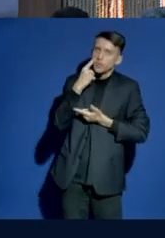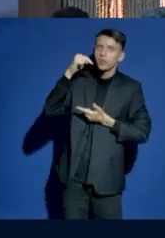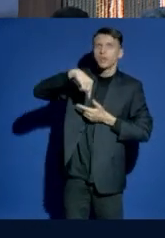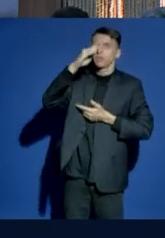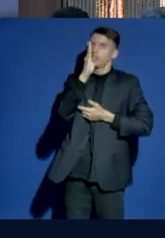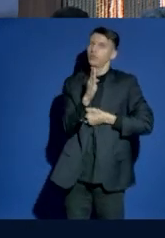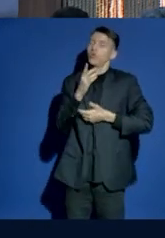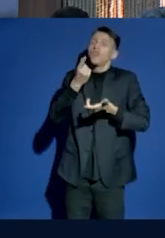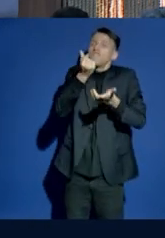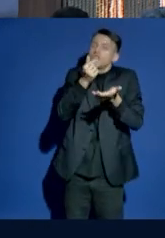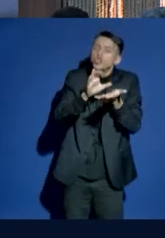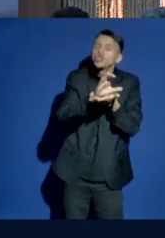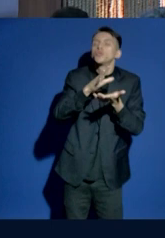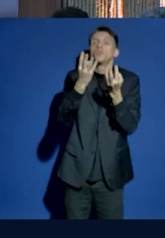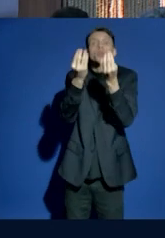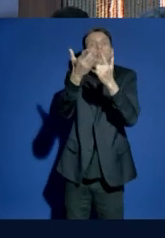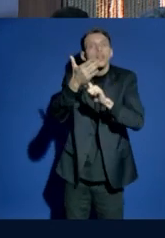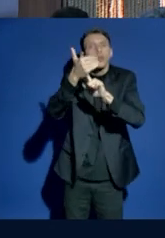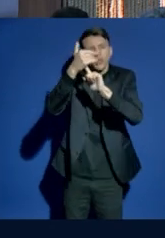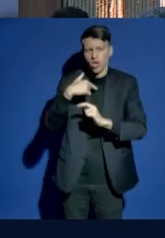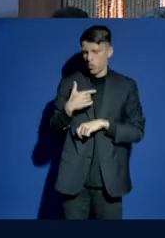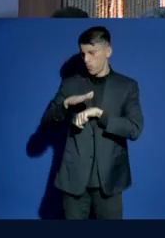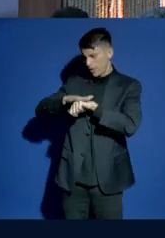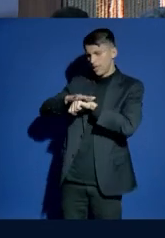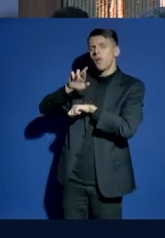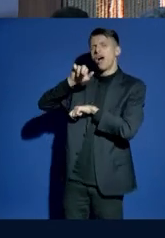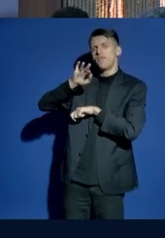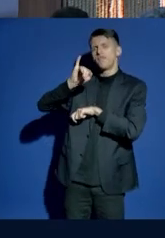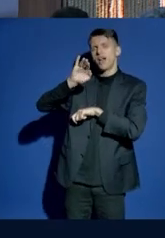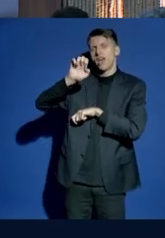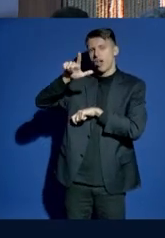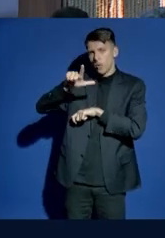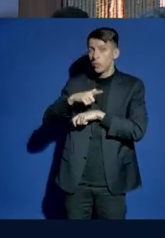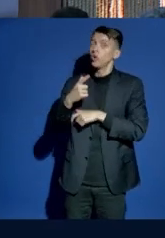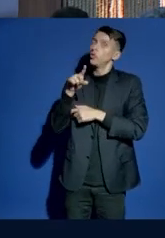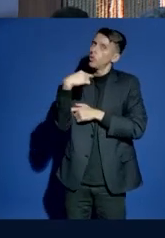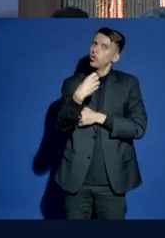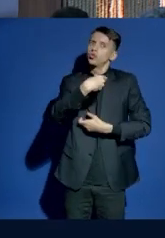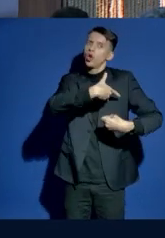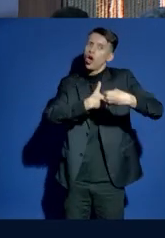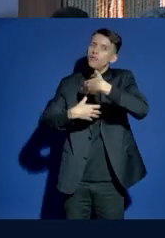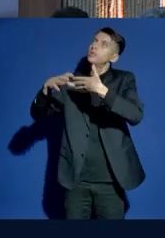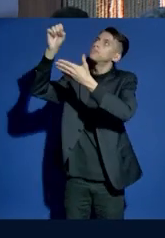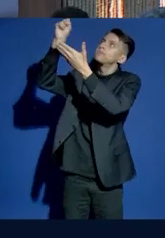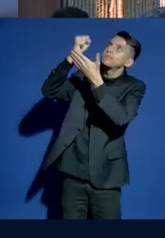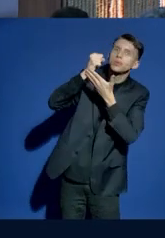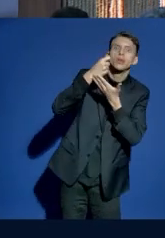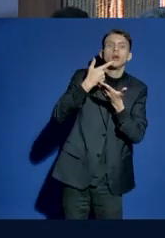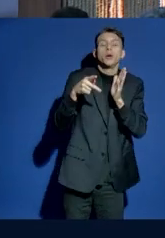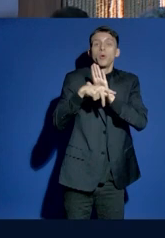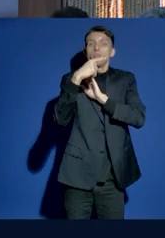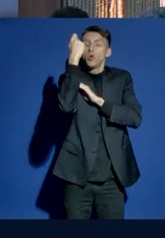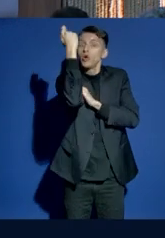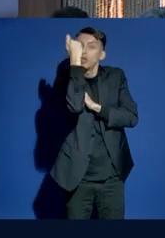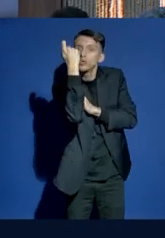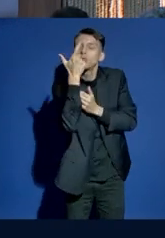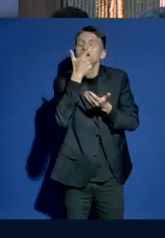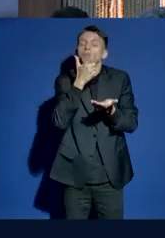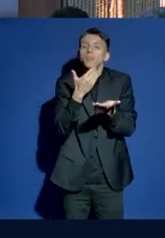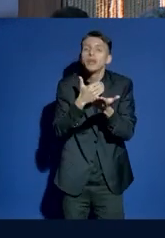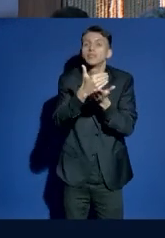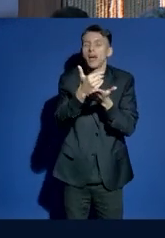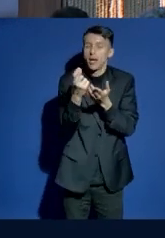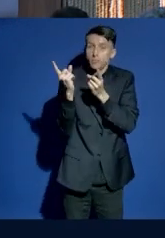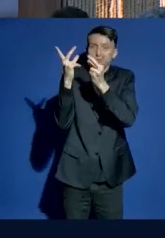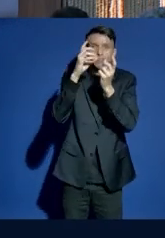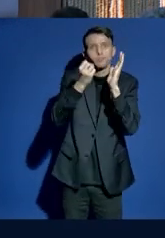pouco mais aqui com o Rafael nos bastidores antes aqui, né? Nós estamos trazendo muita tecnologia para que o Rio Grande do Sul comece a produzir. O Rio Grande do Sul hoje